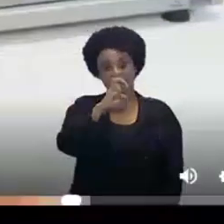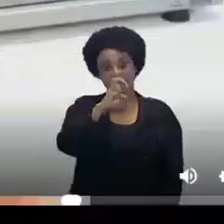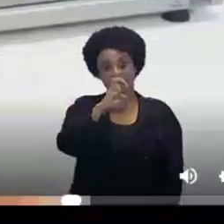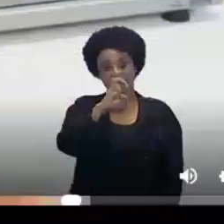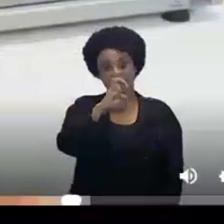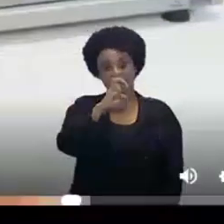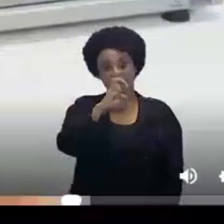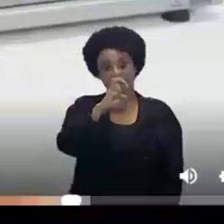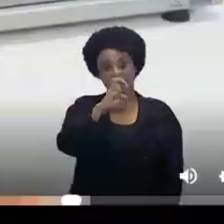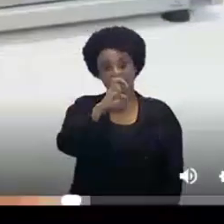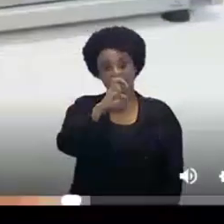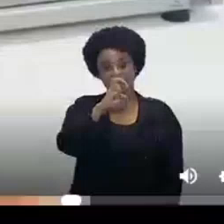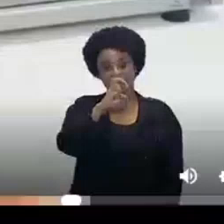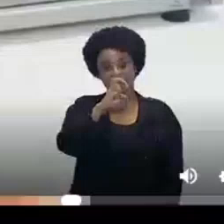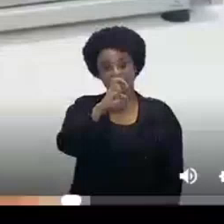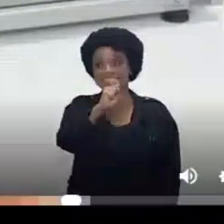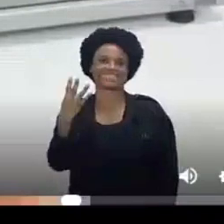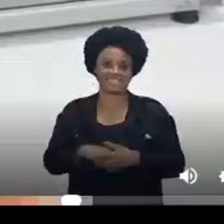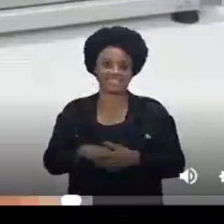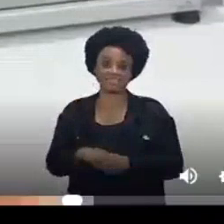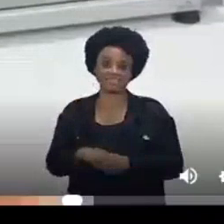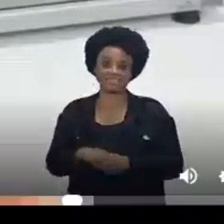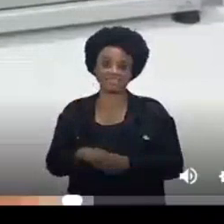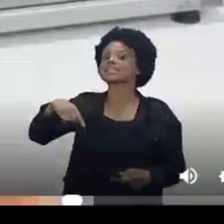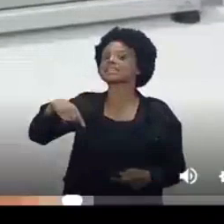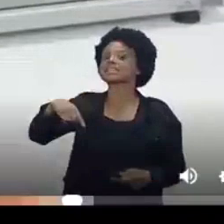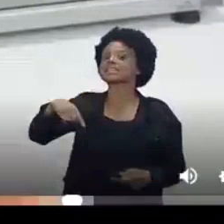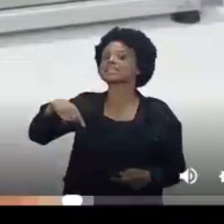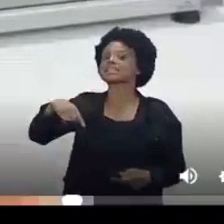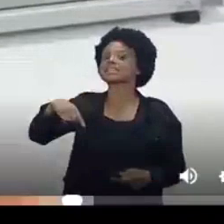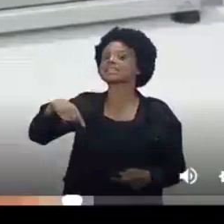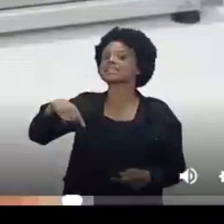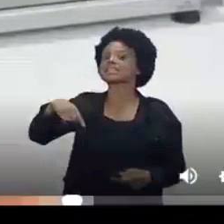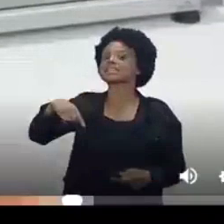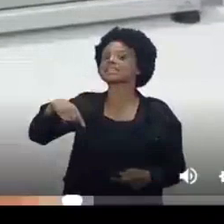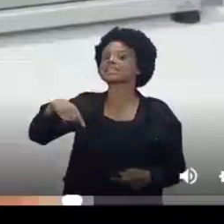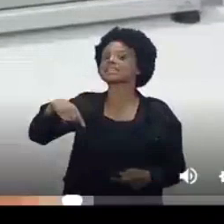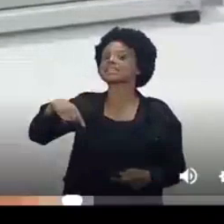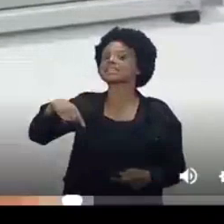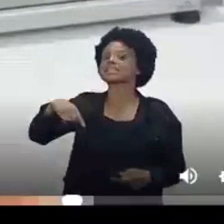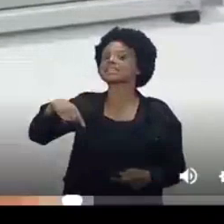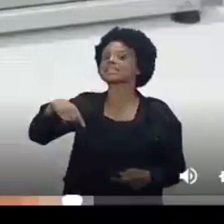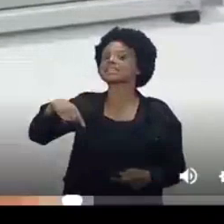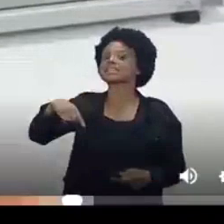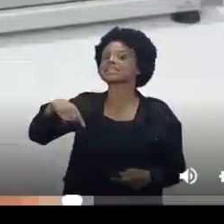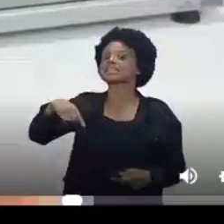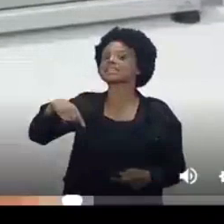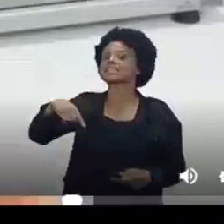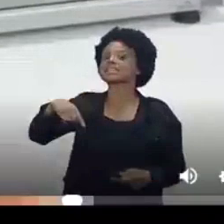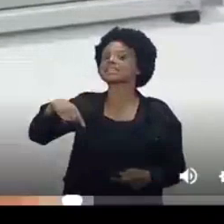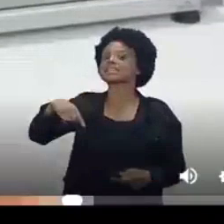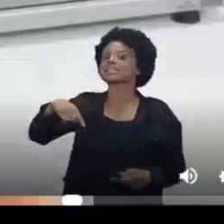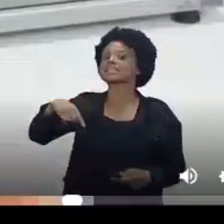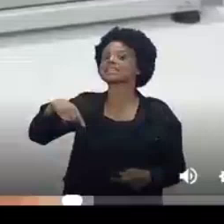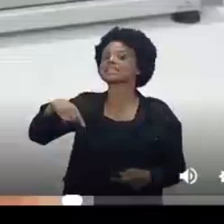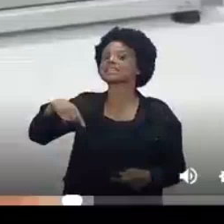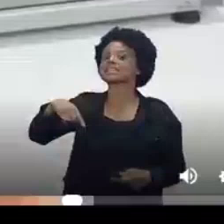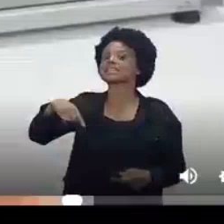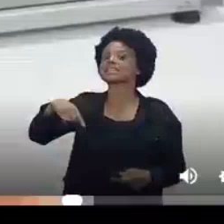bom? Depois disso, o que nós vamos ter que fazer? Vamos ter que construir todos os gráficos